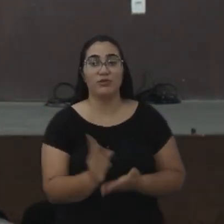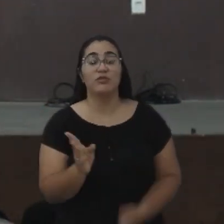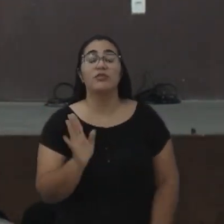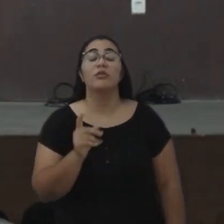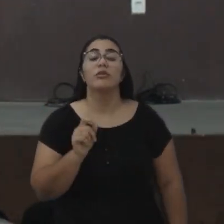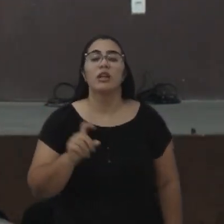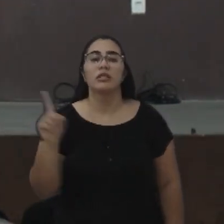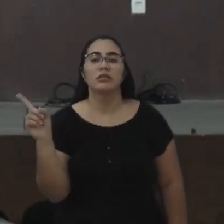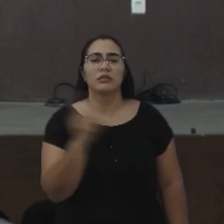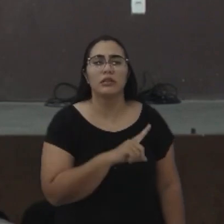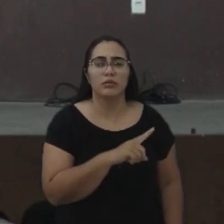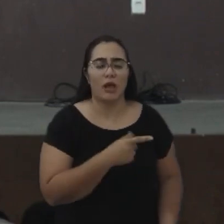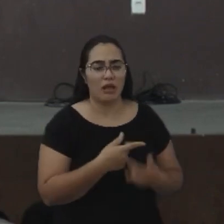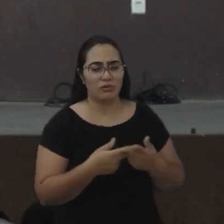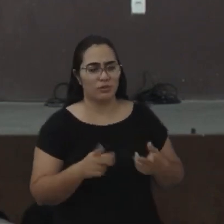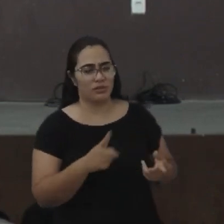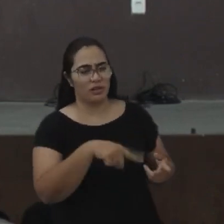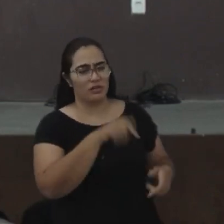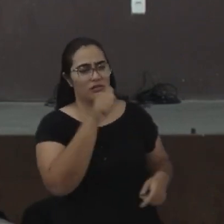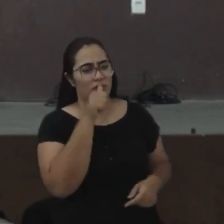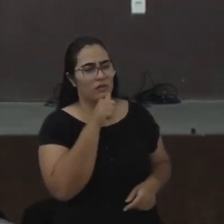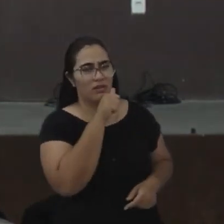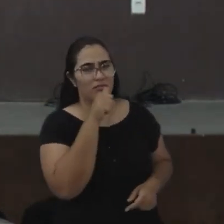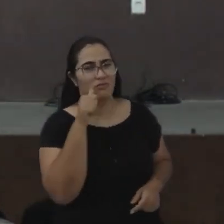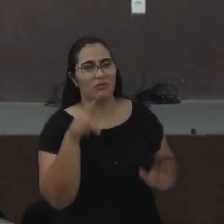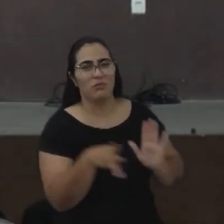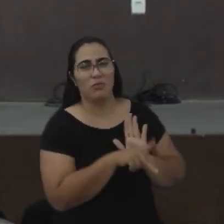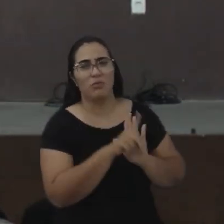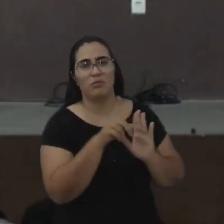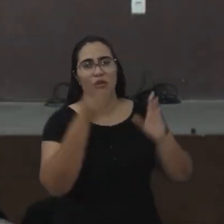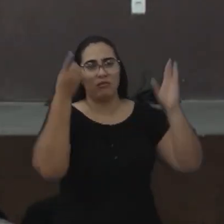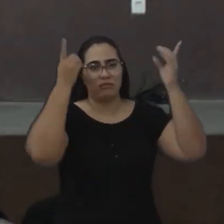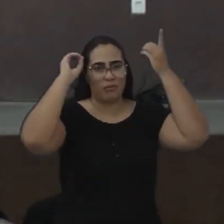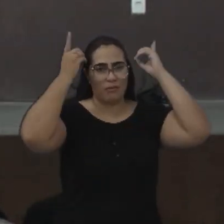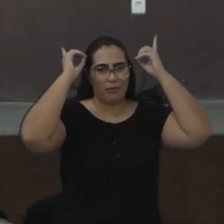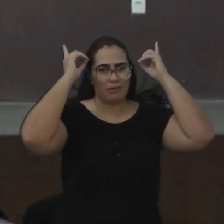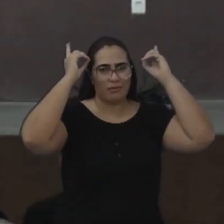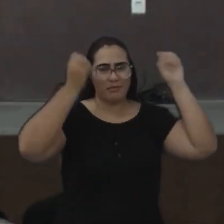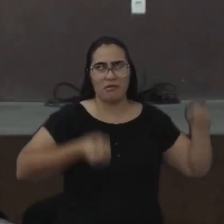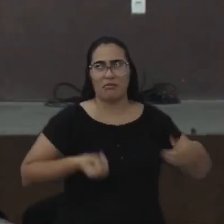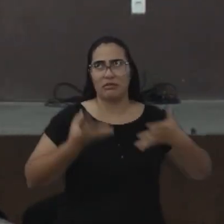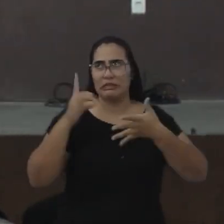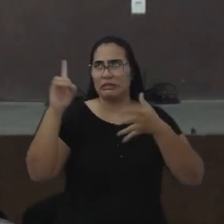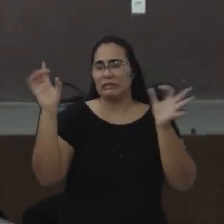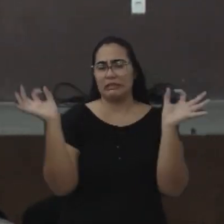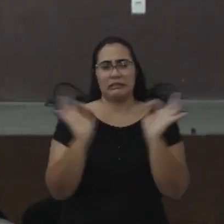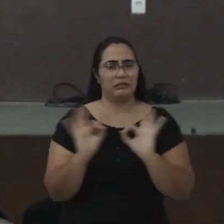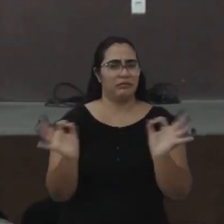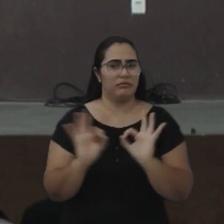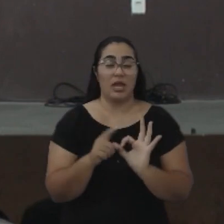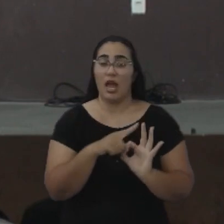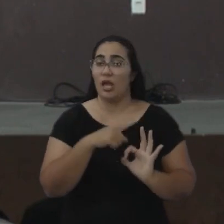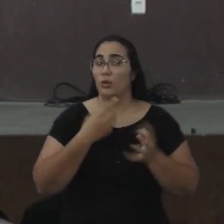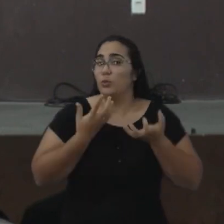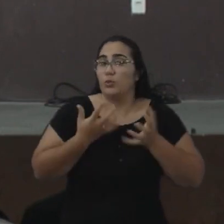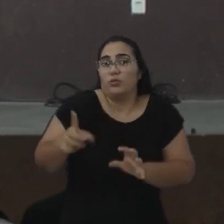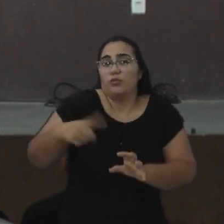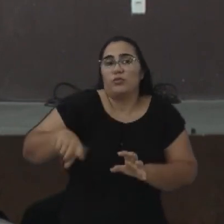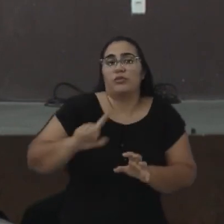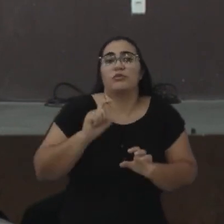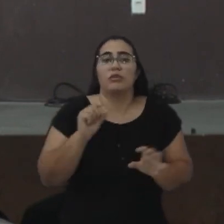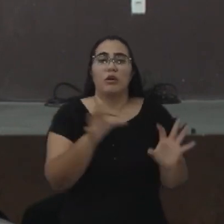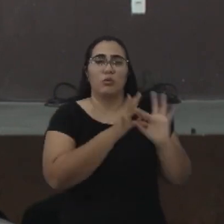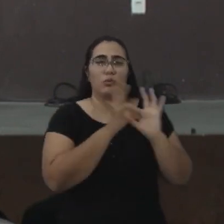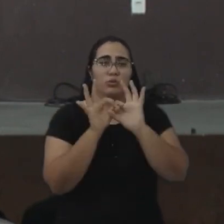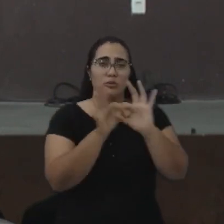Digo que as coisas que eles sacrificam são sacrificadas a demônios e não a Deus. E eu não quero que vocês estejam em comunhão com os